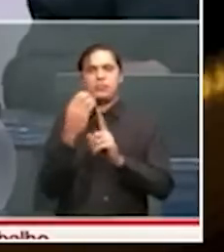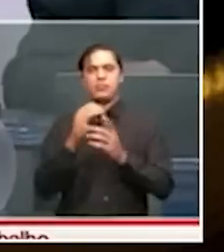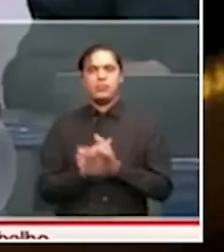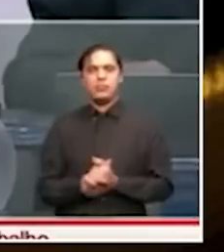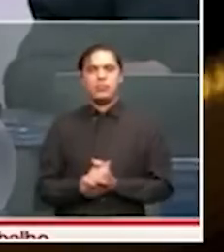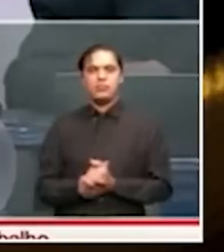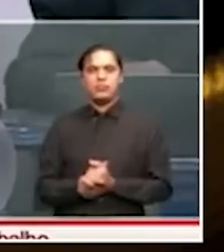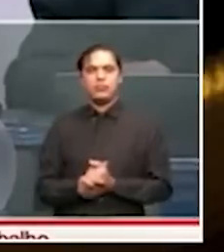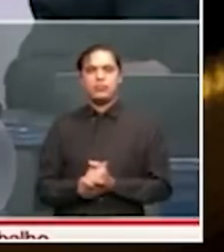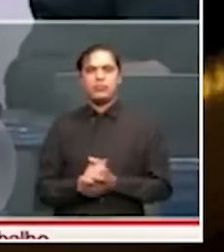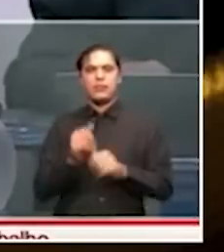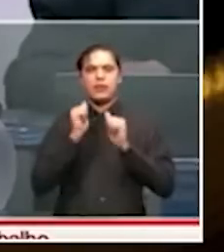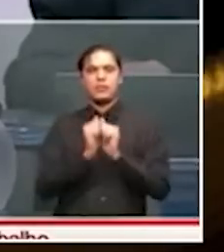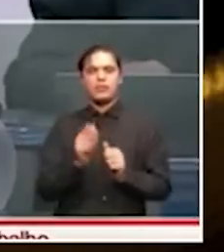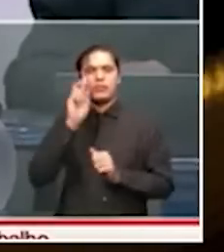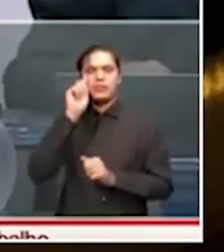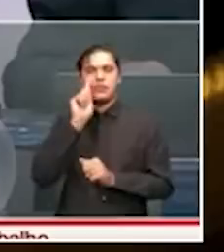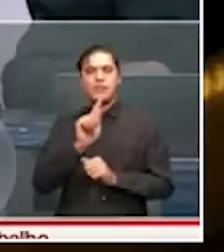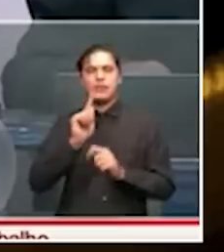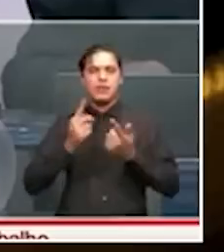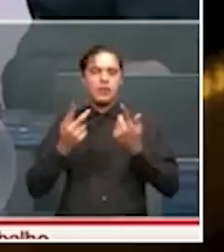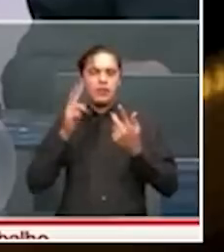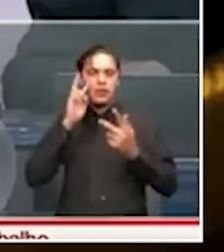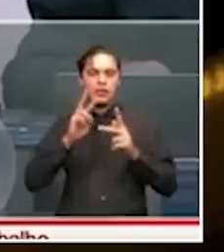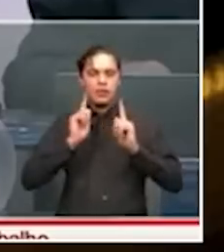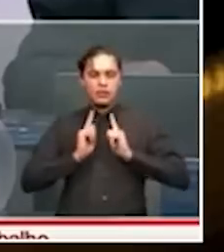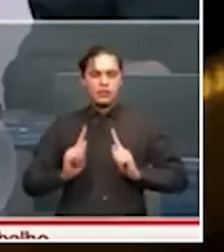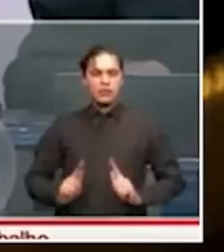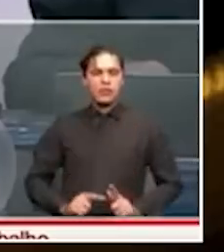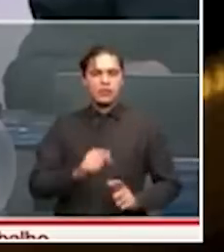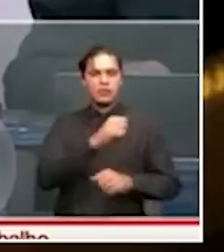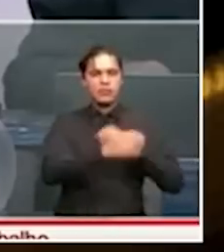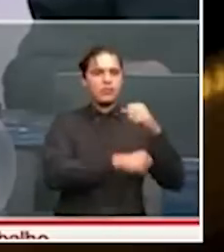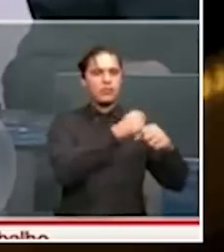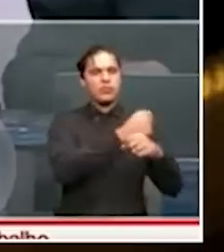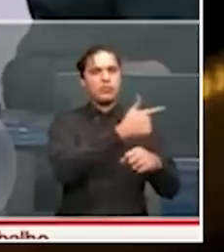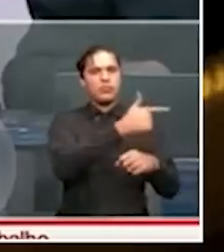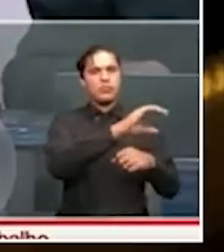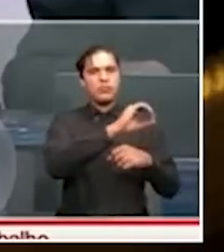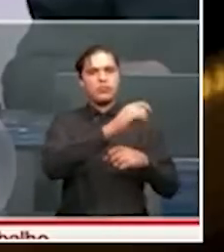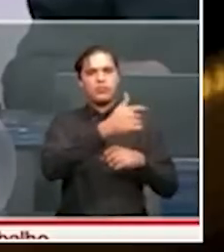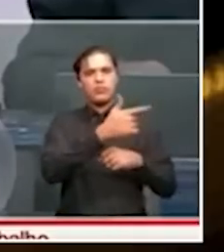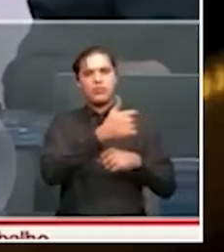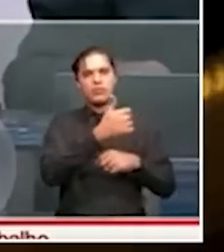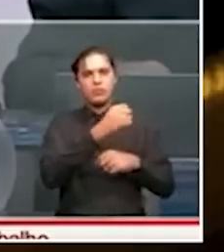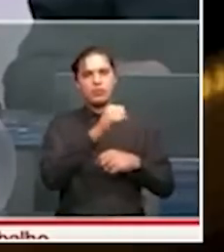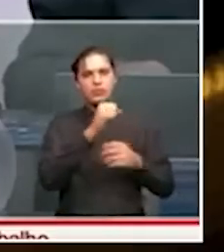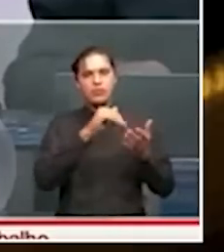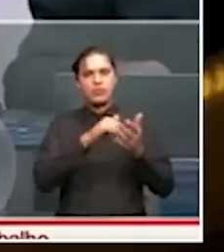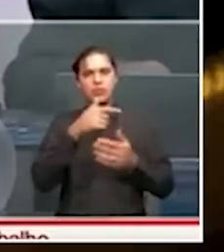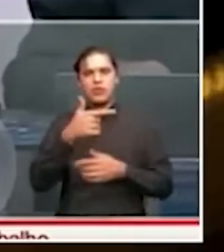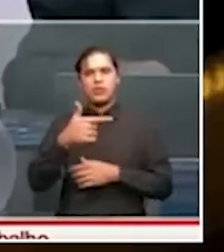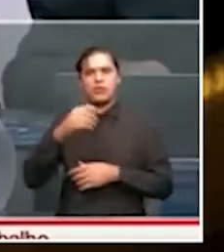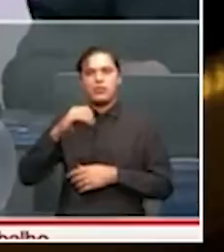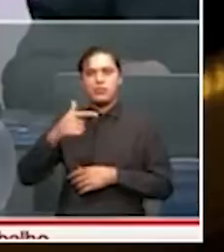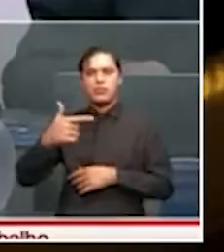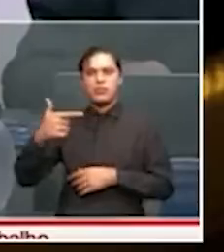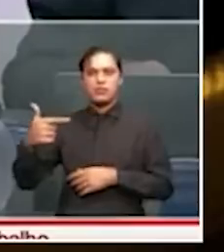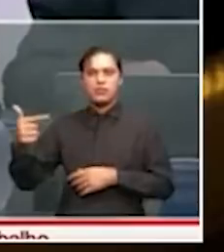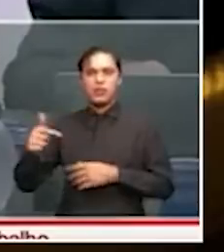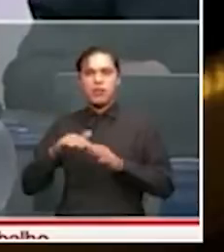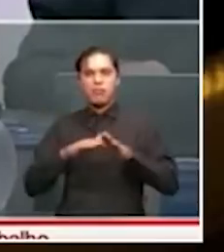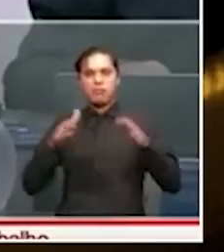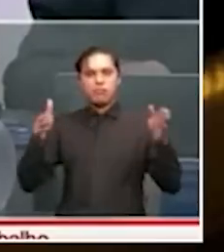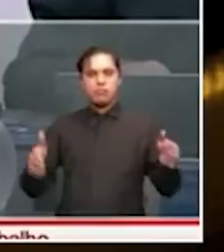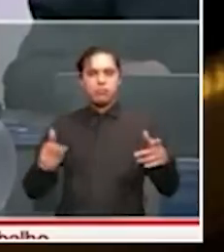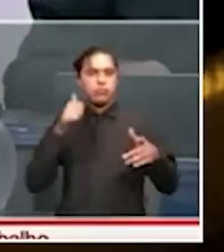esposas de ministros de Lula para cargos de Tribunal de Contas nos estados. A mais recente, eu vi aqui no Oeste Sem Filtro,